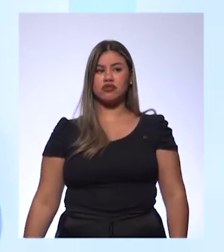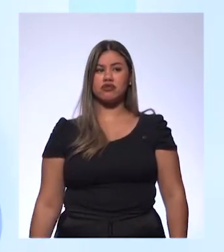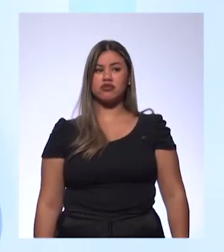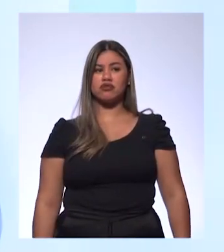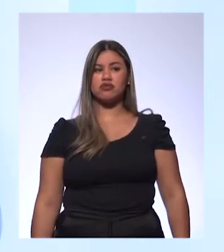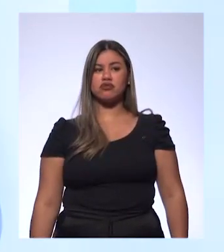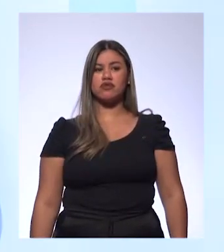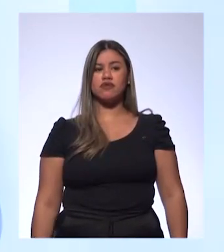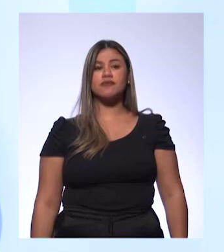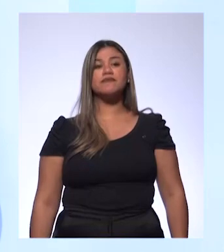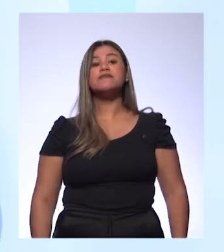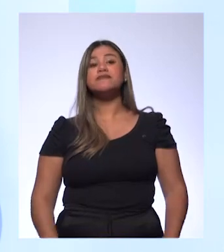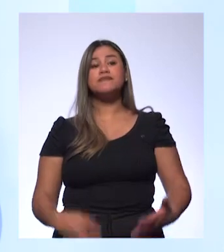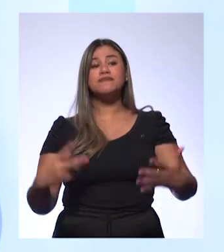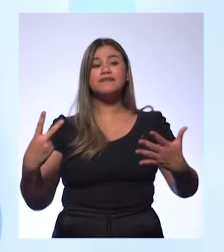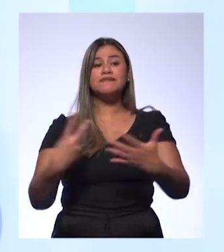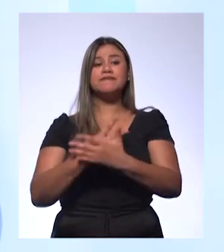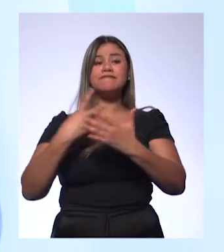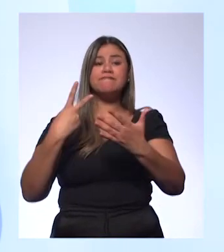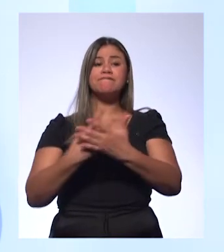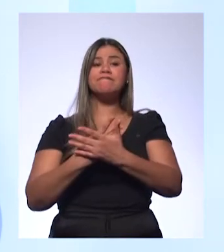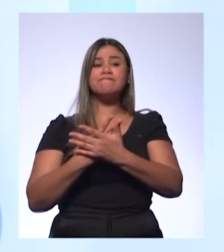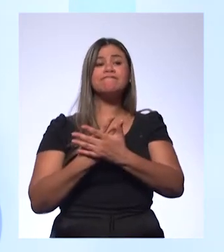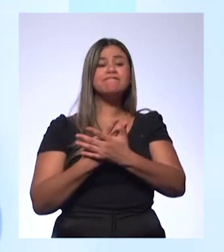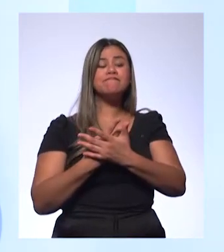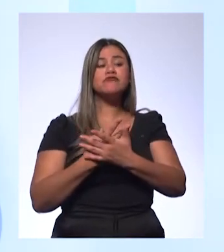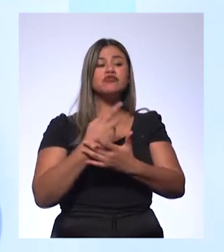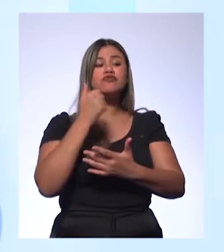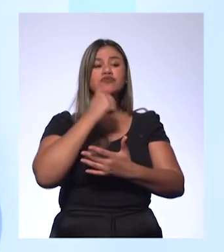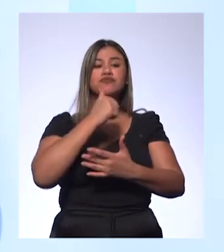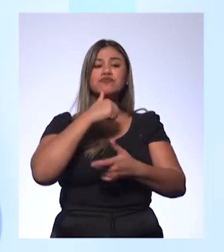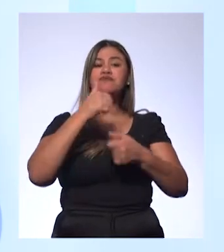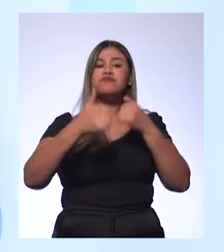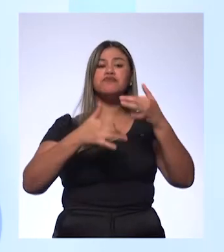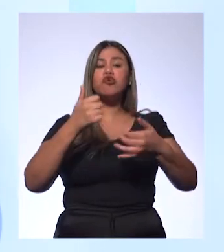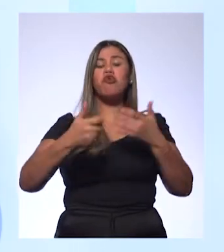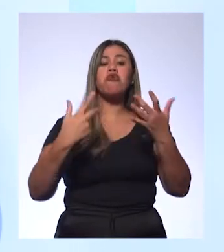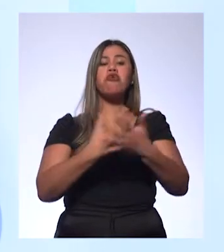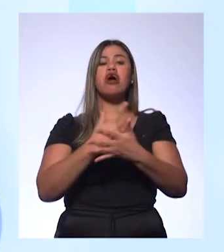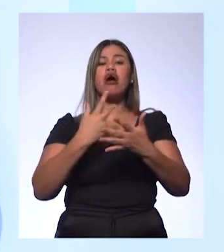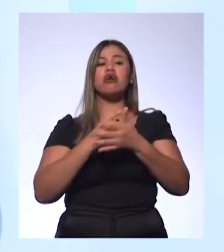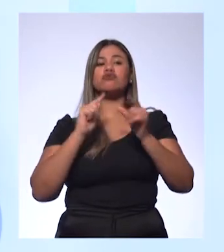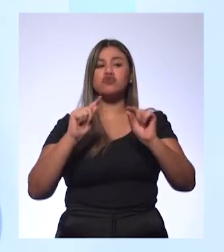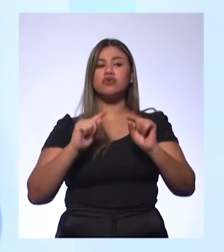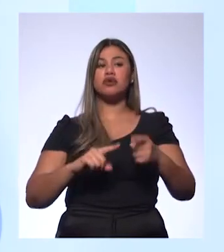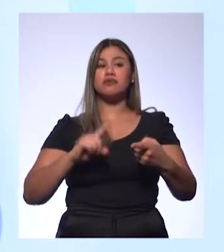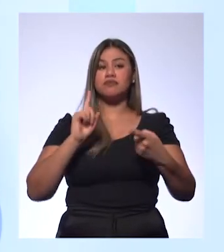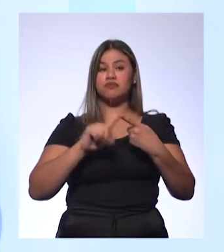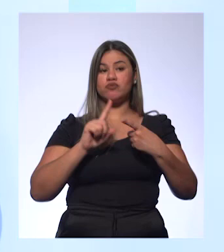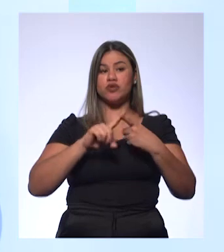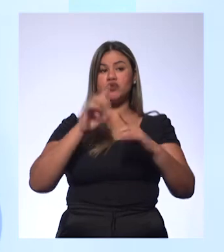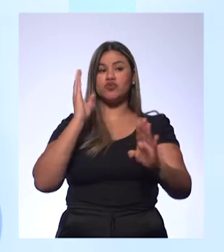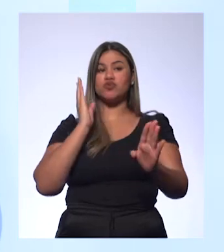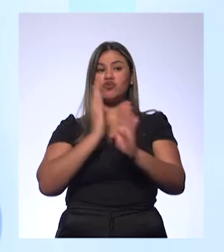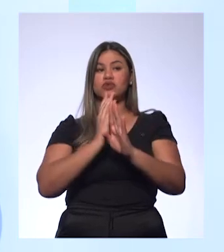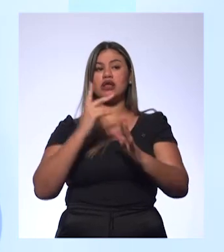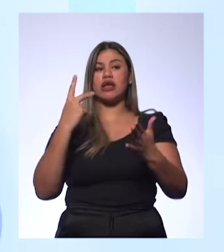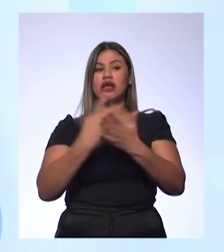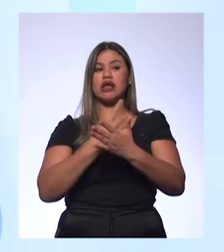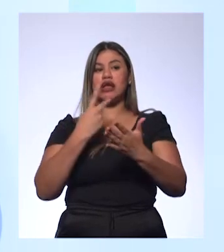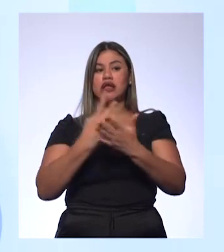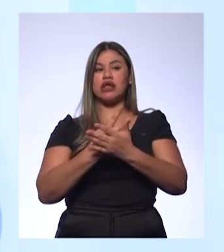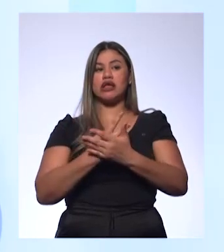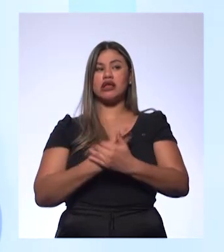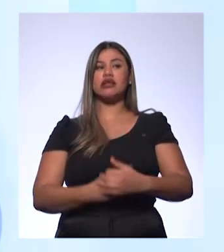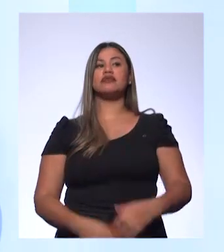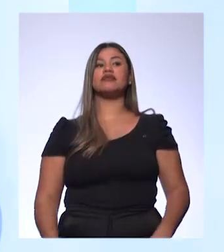falou. Então, o que deu errado nessa história que ela acabou de dizer? Então, o primeiro passo é identificar o erro. Onde que ela